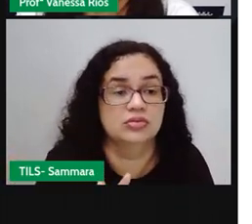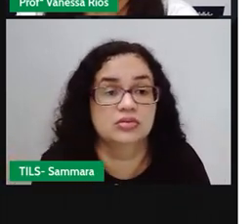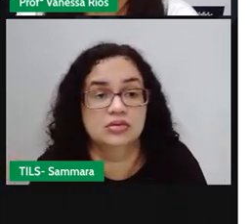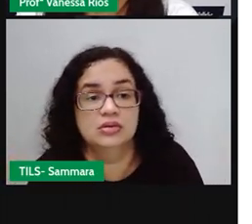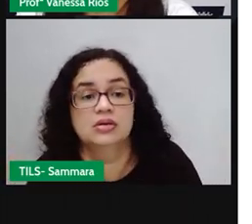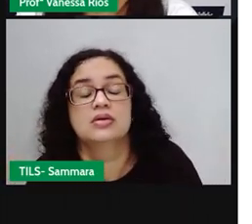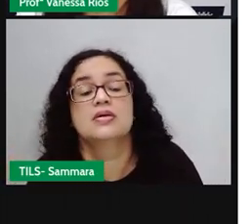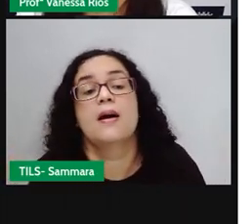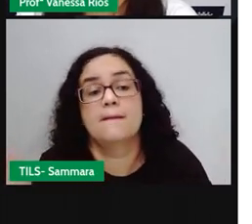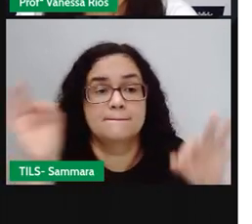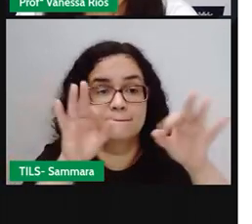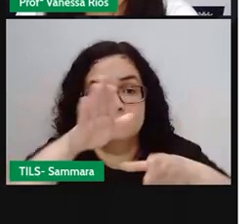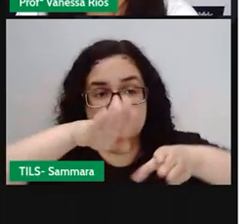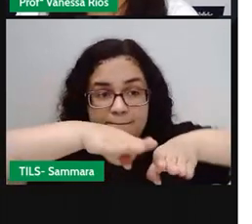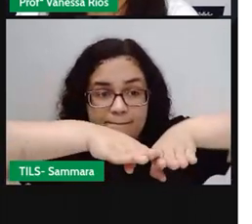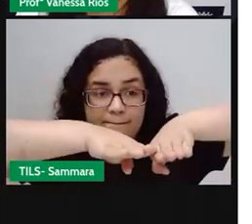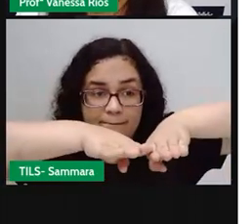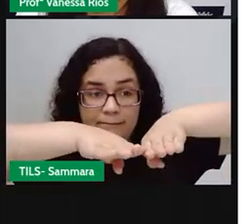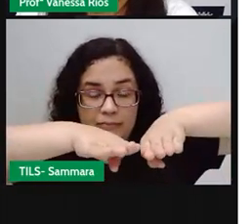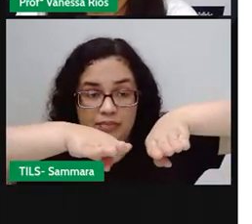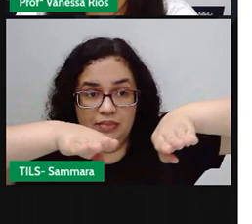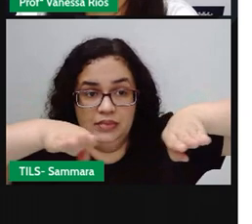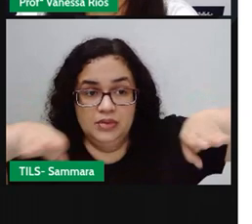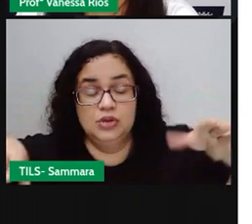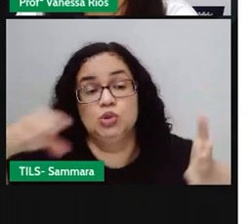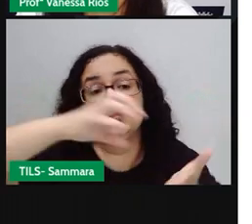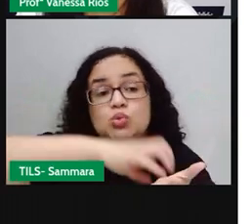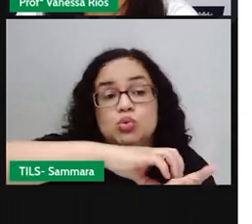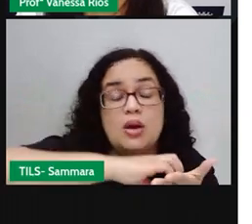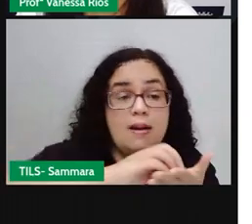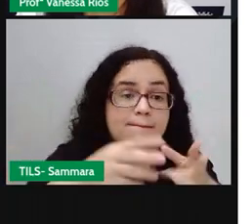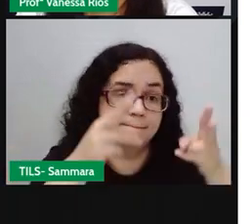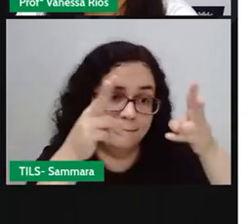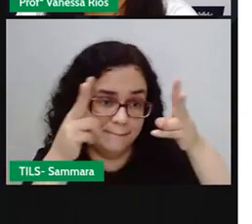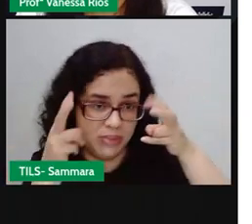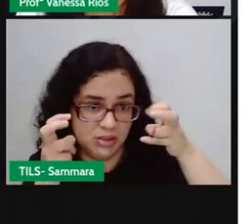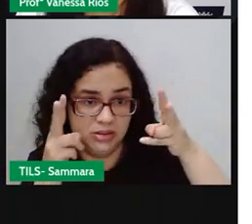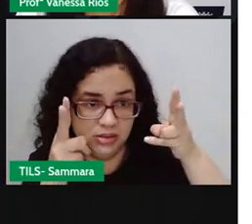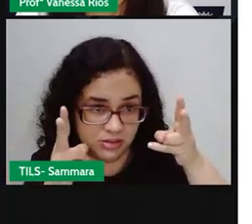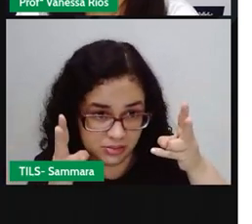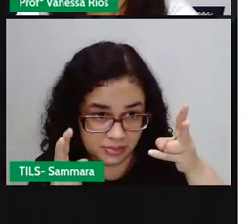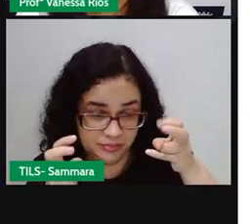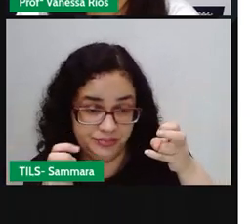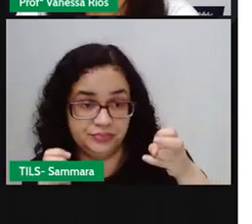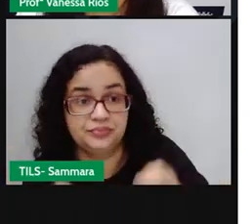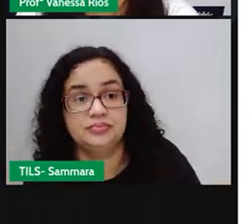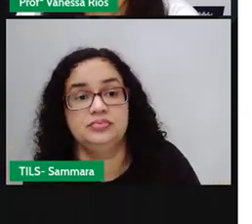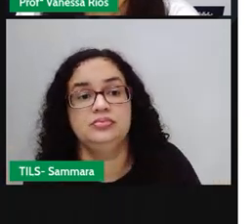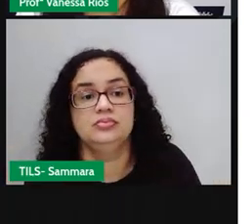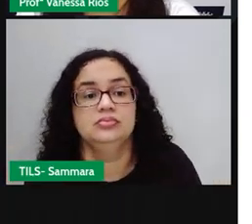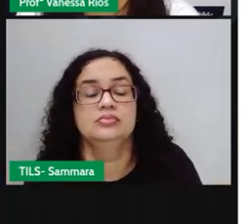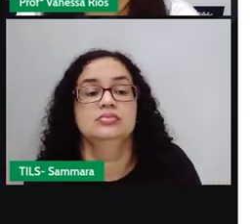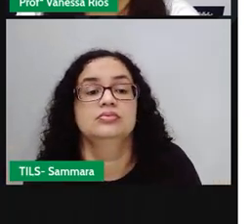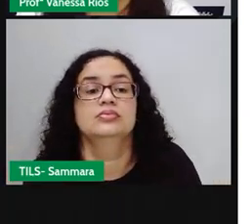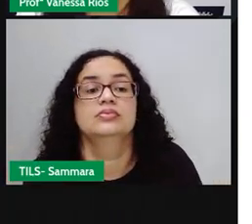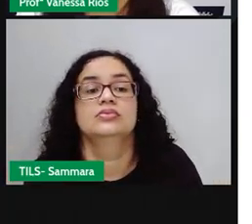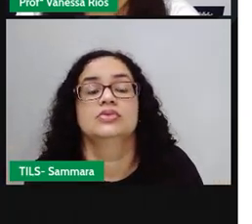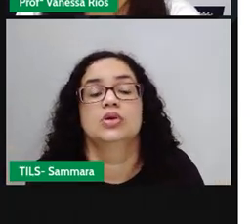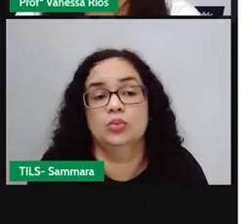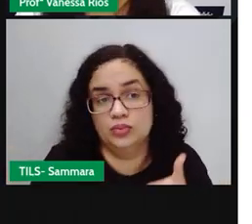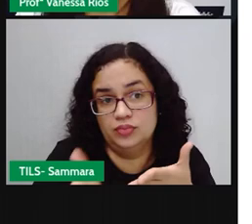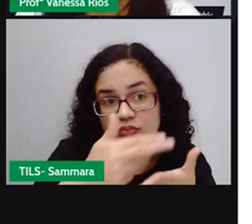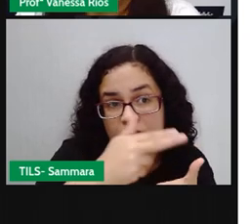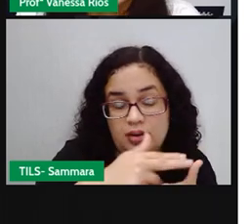Quando a gente planifica as figuras sólidas, a gente percebe que ela é formada, elas são formadas por